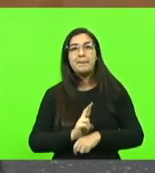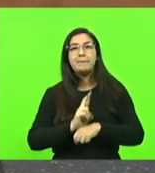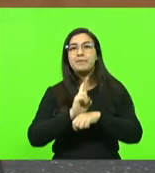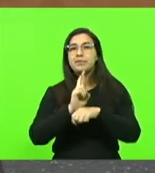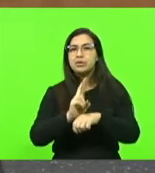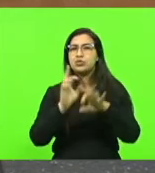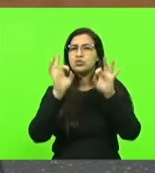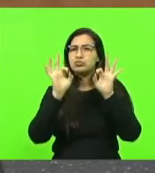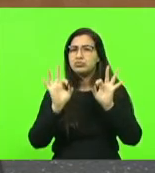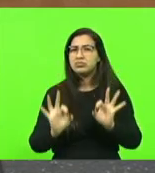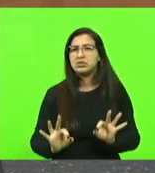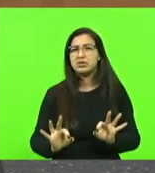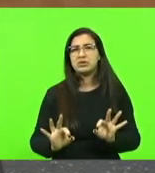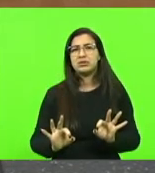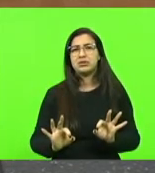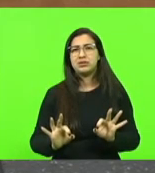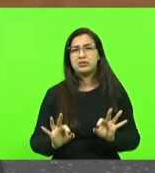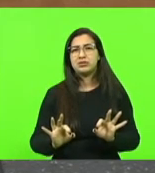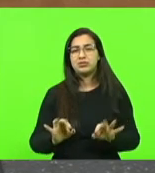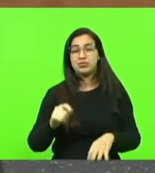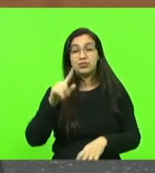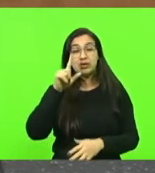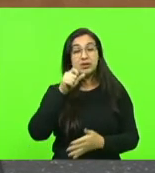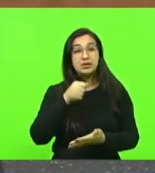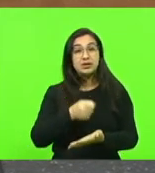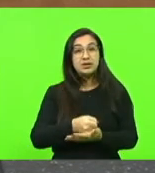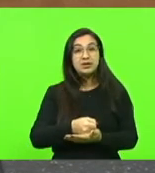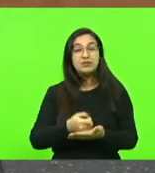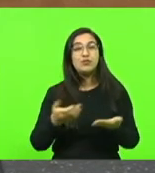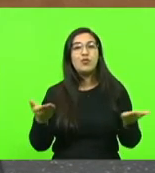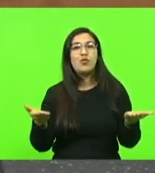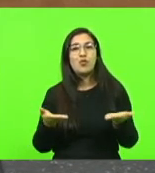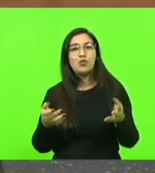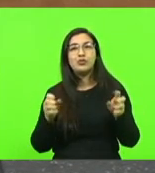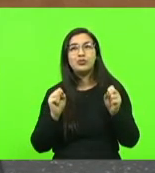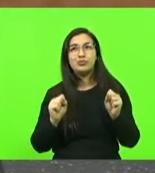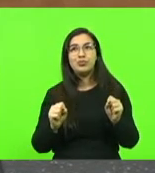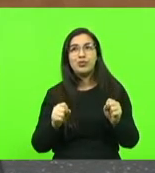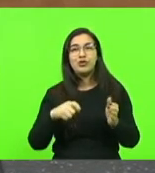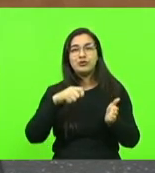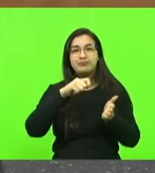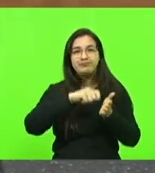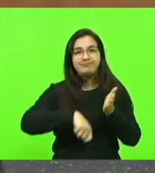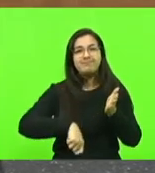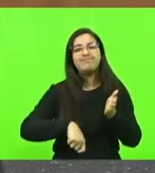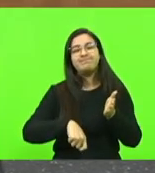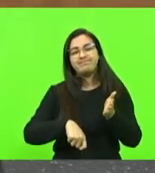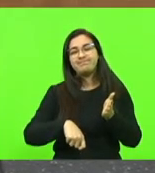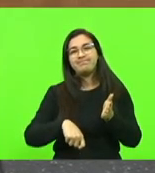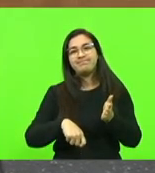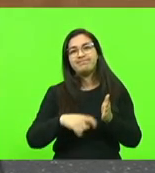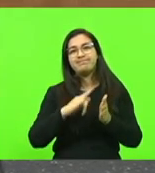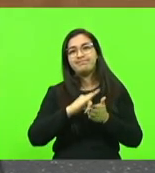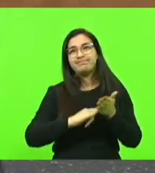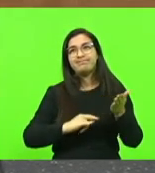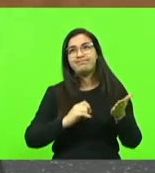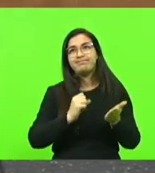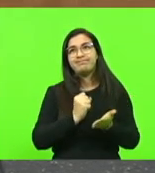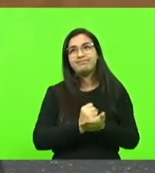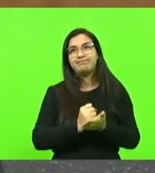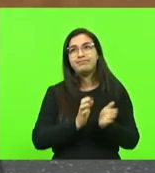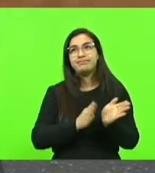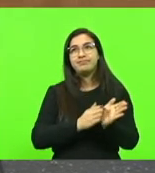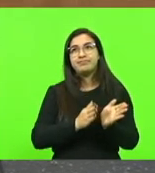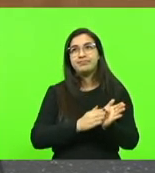decisivo para que hoje, enfim, pudesse estar sendo assinado esse documento. Parabéns. Pelote,